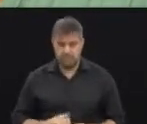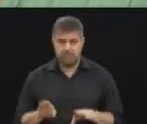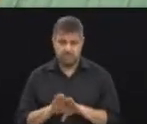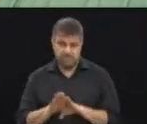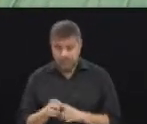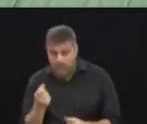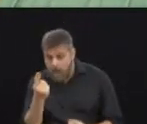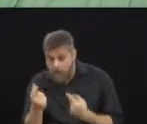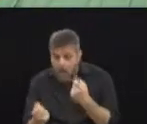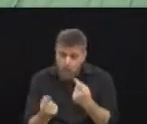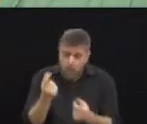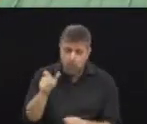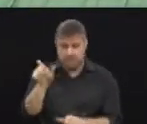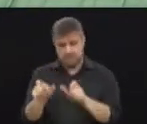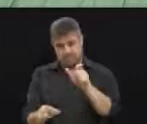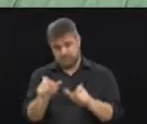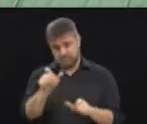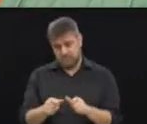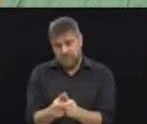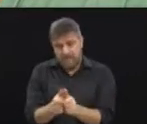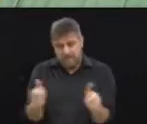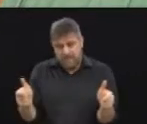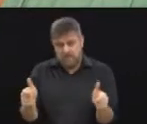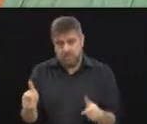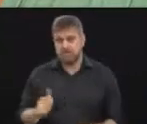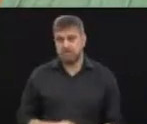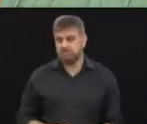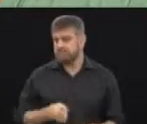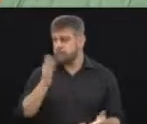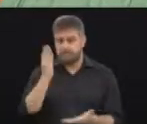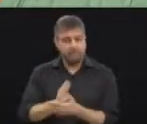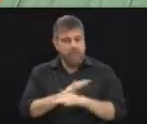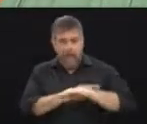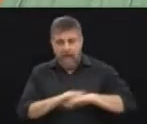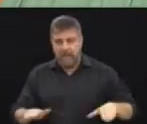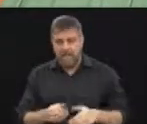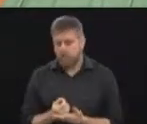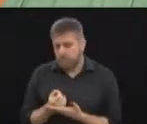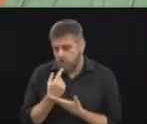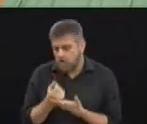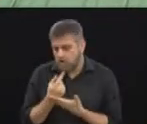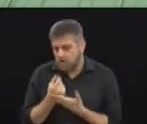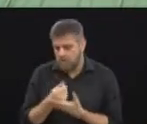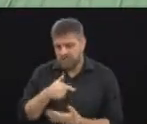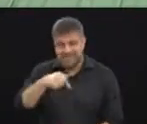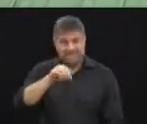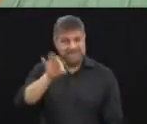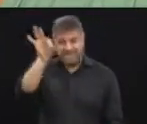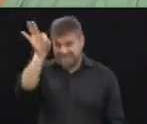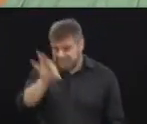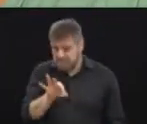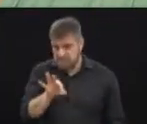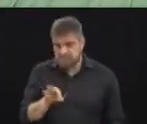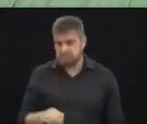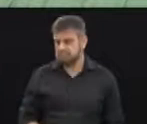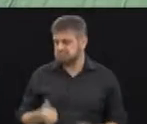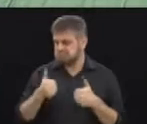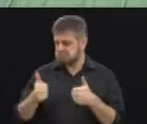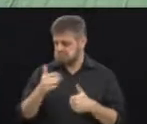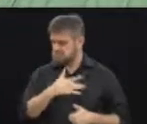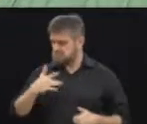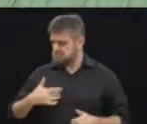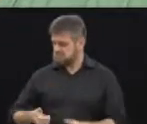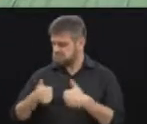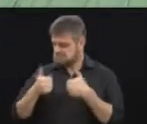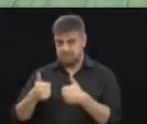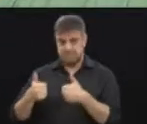Em alguns pacientes, ou na maioria dos pacientes, isso resolve. Você consegue tratar em torno de 70%, o paciente fica muito